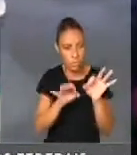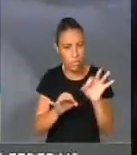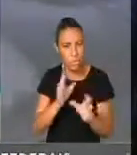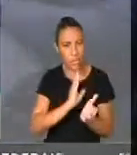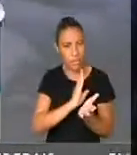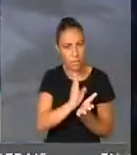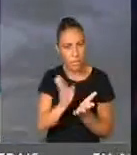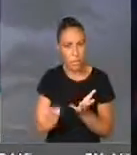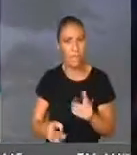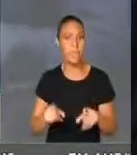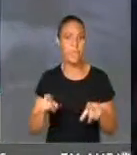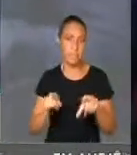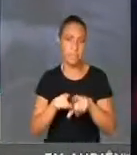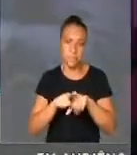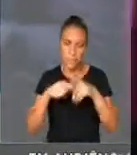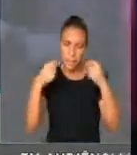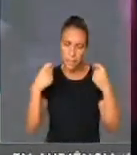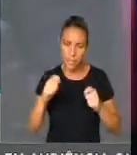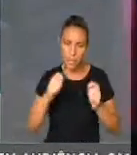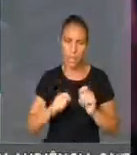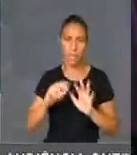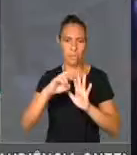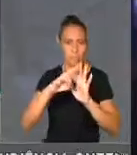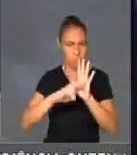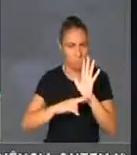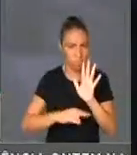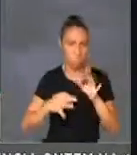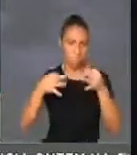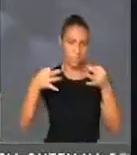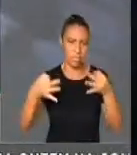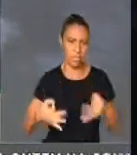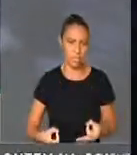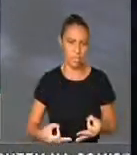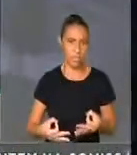também sabemos que precisa de critérios, que